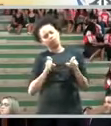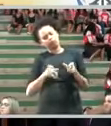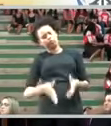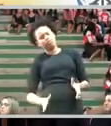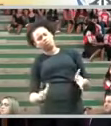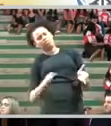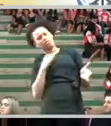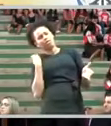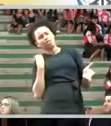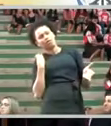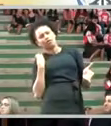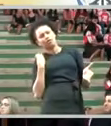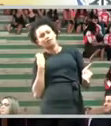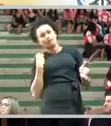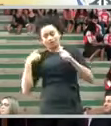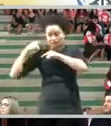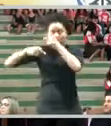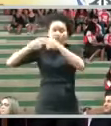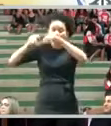A geração do caixote